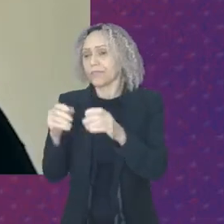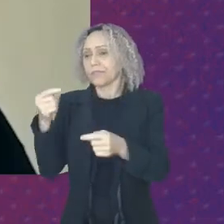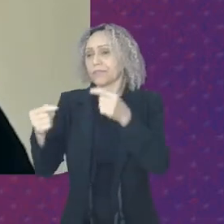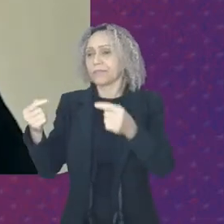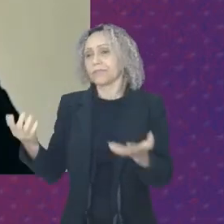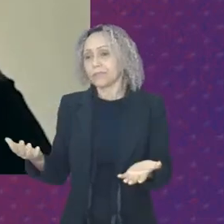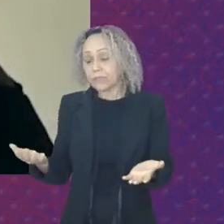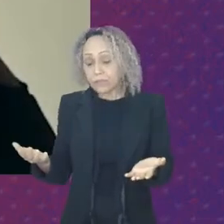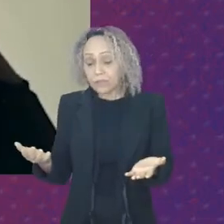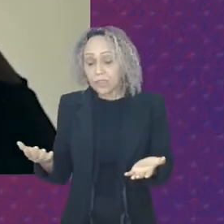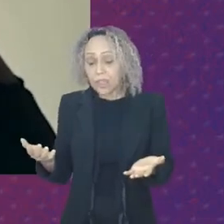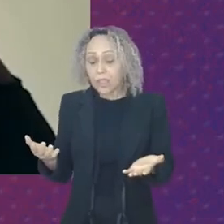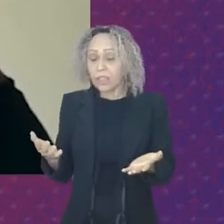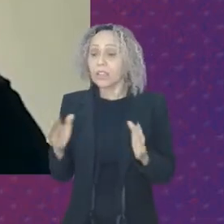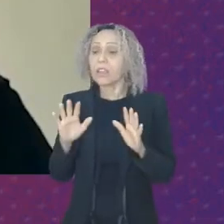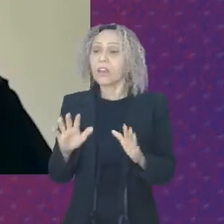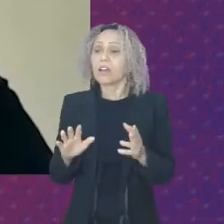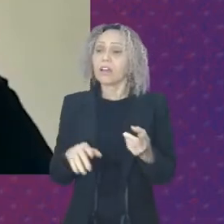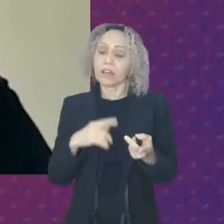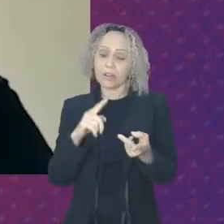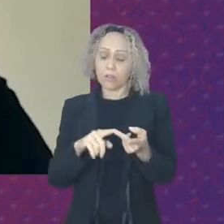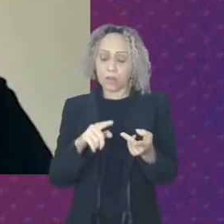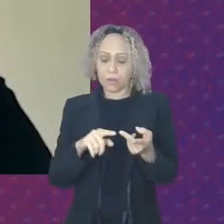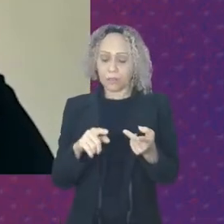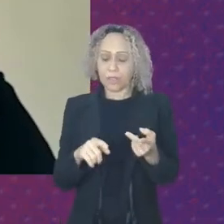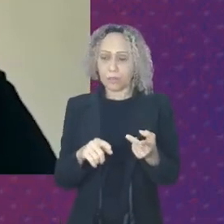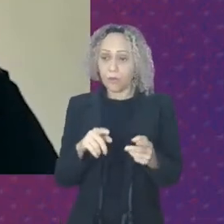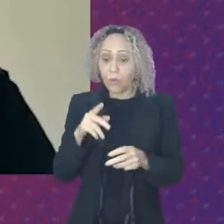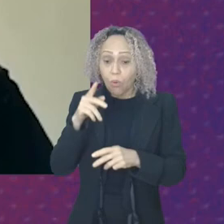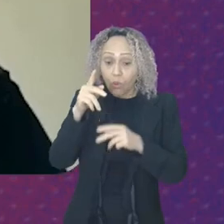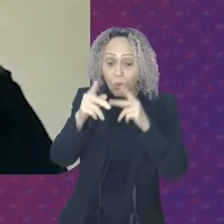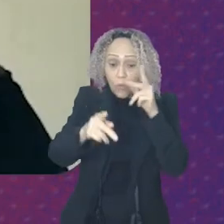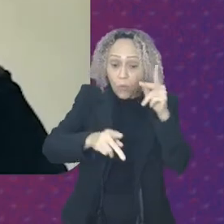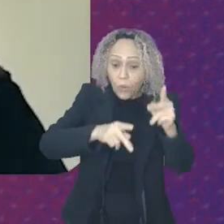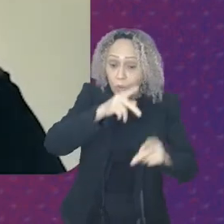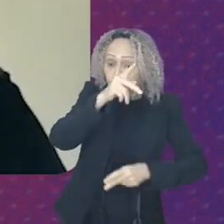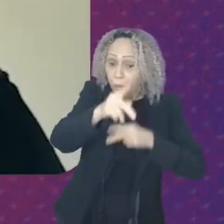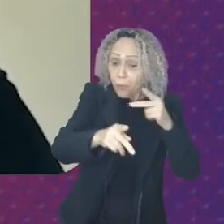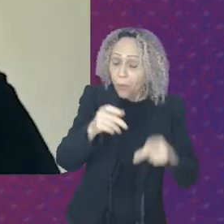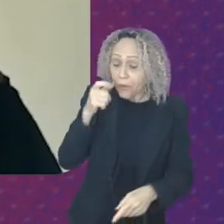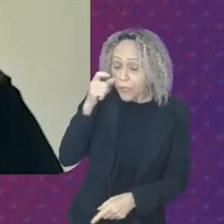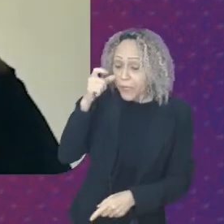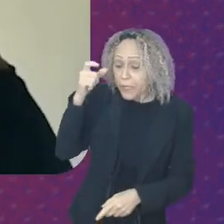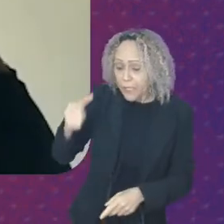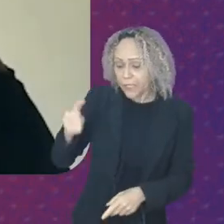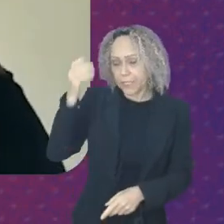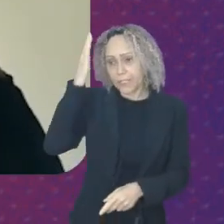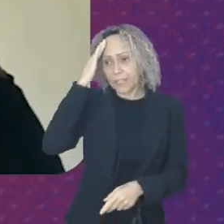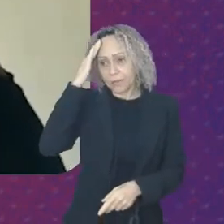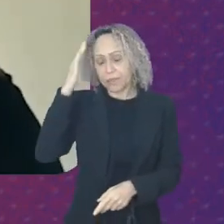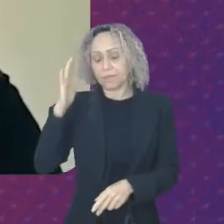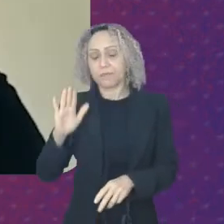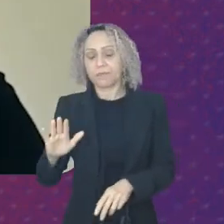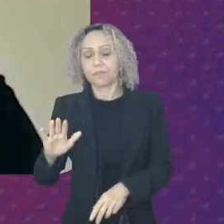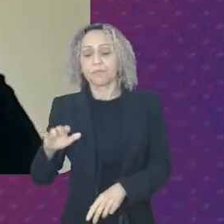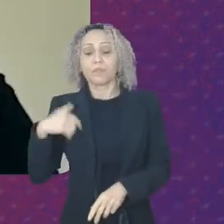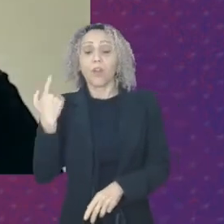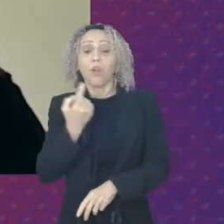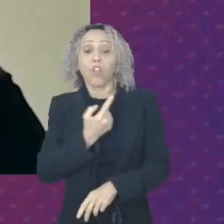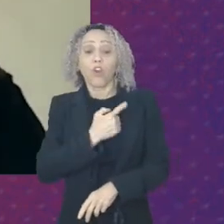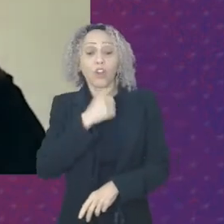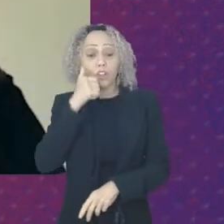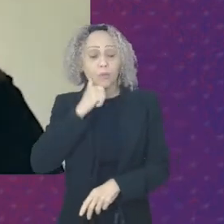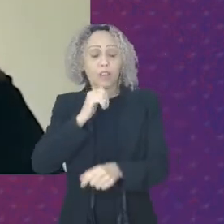público, interesse público, que era o assunto mais debatido naquele momento. E nós, enquanto mulheres feministas, devemos e podemos